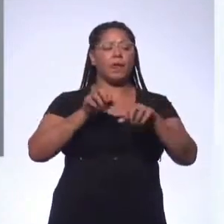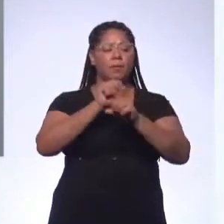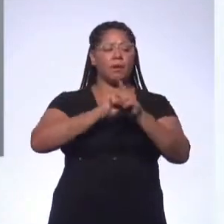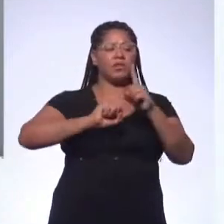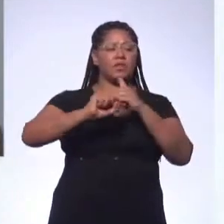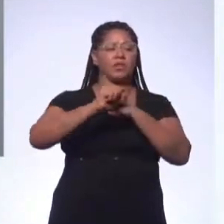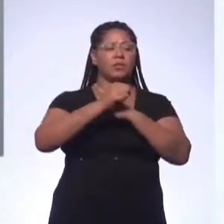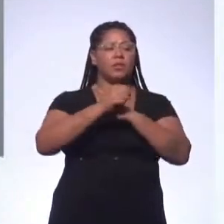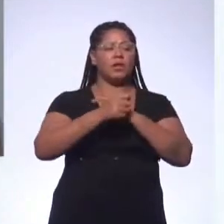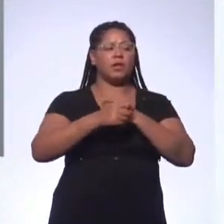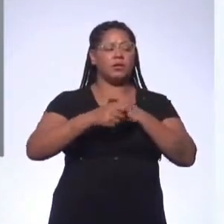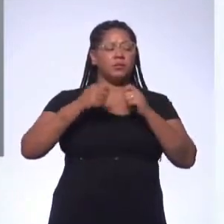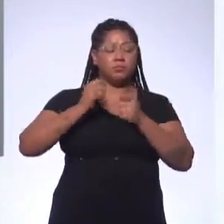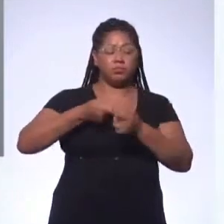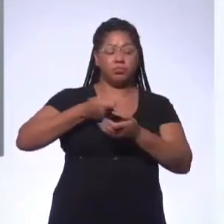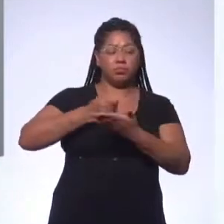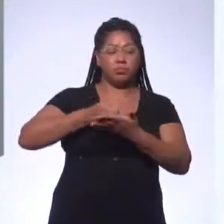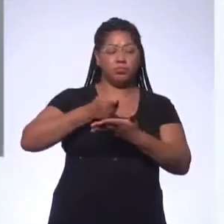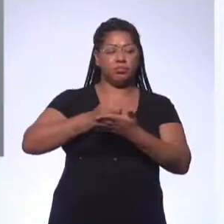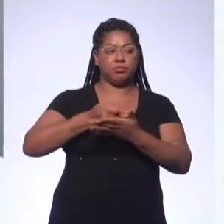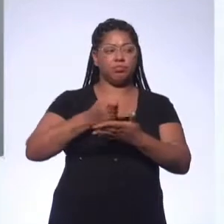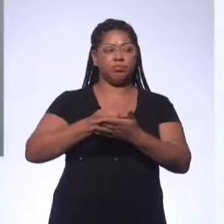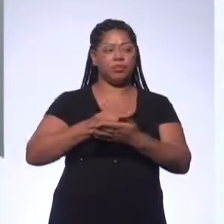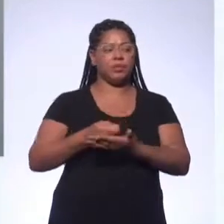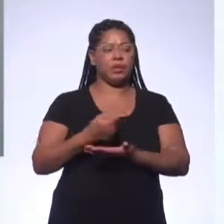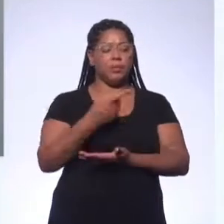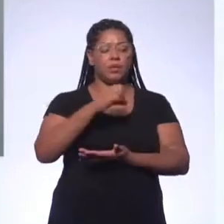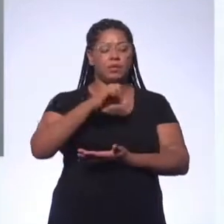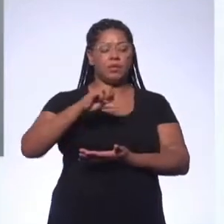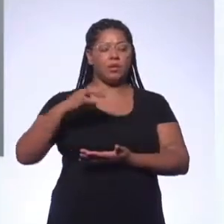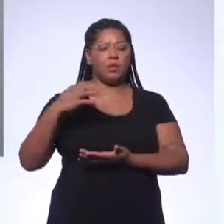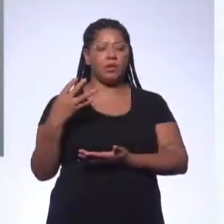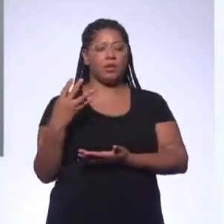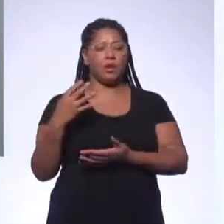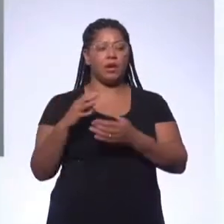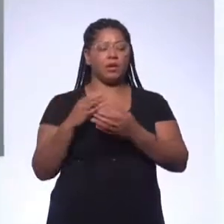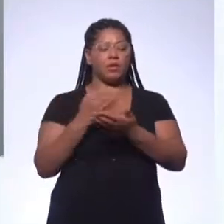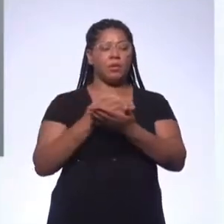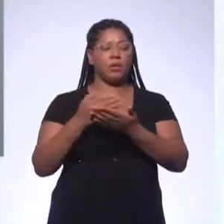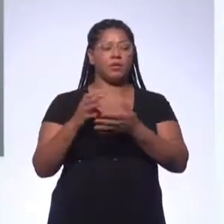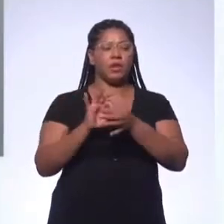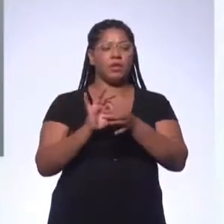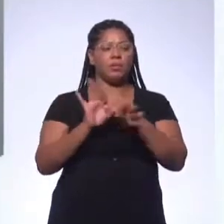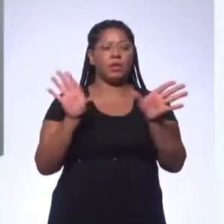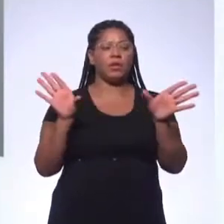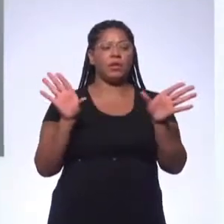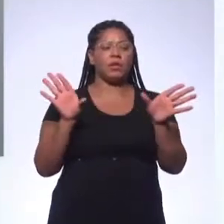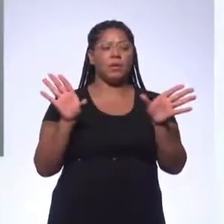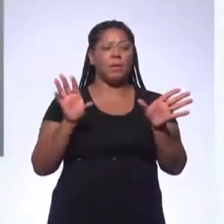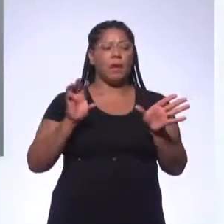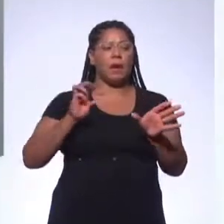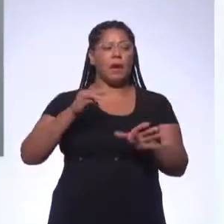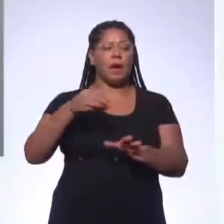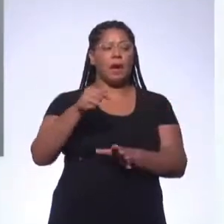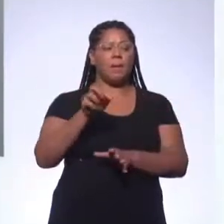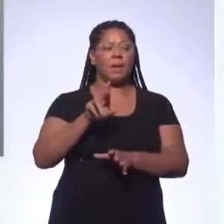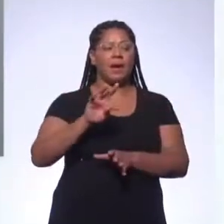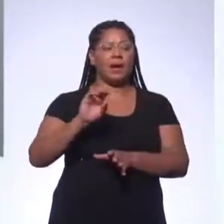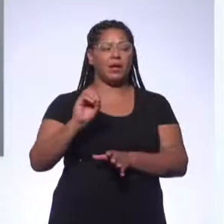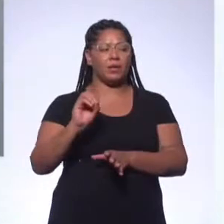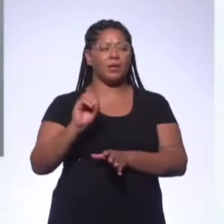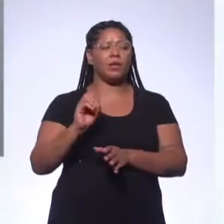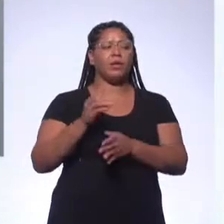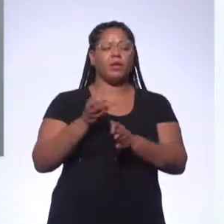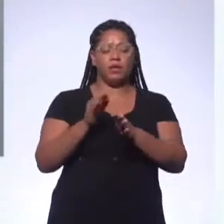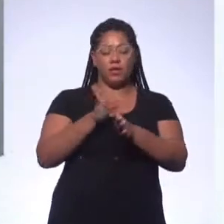marxista-lenista. Assim, em 1964, surgiu o movimento de libertação Tupamaro, que estava do lado da esquerda e